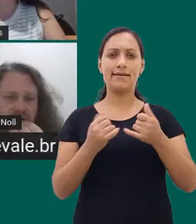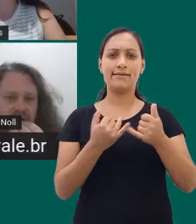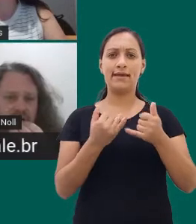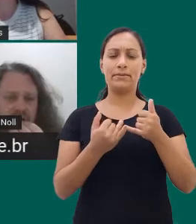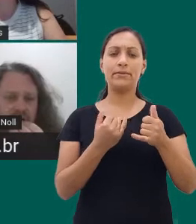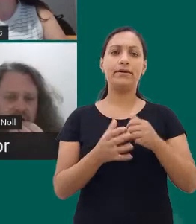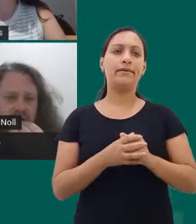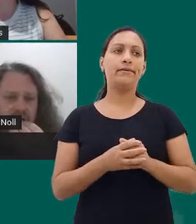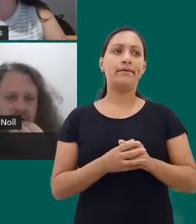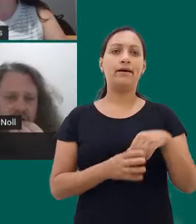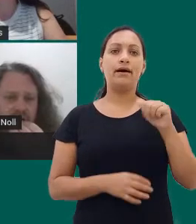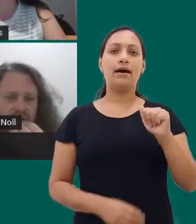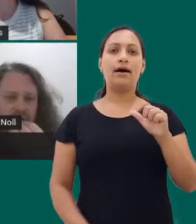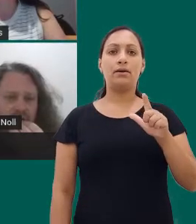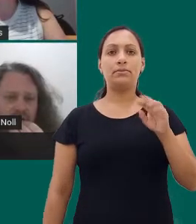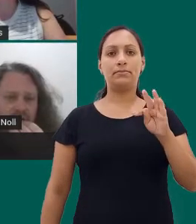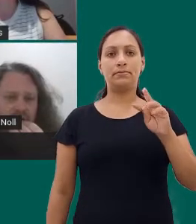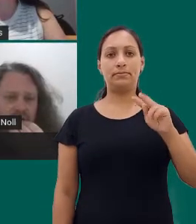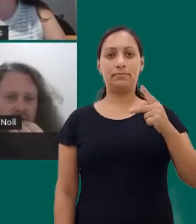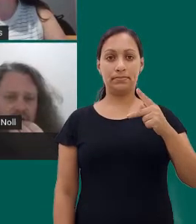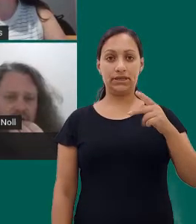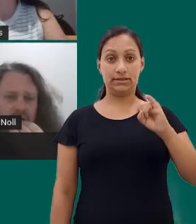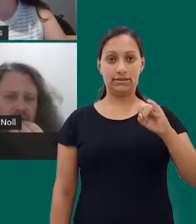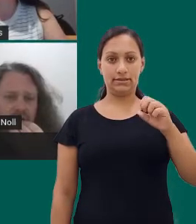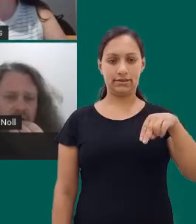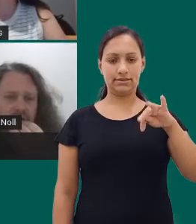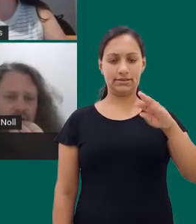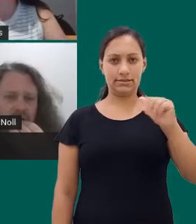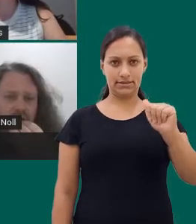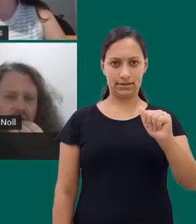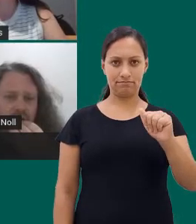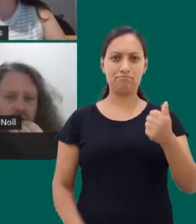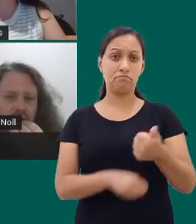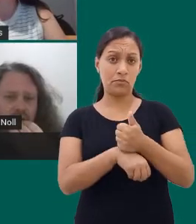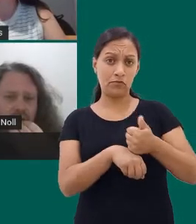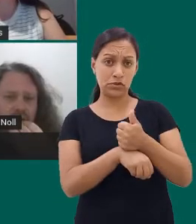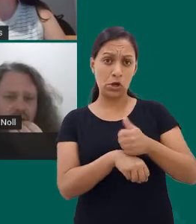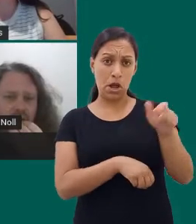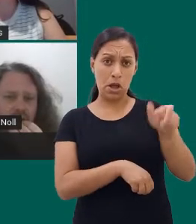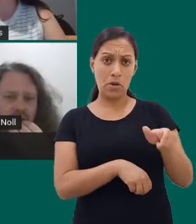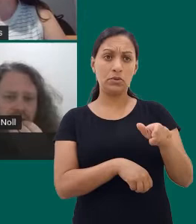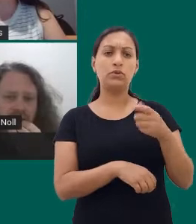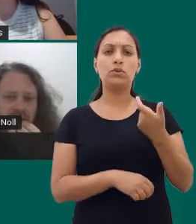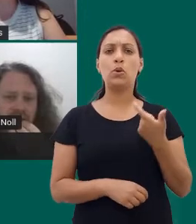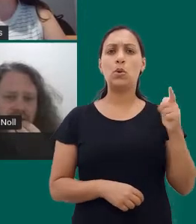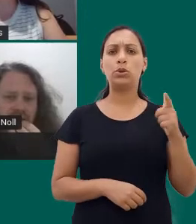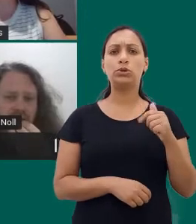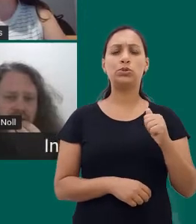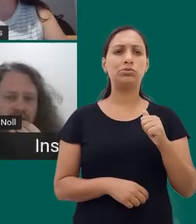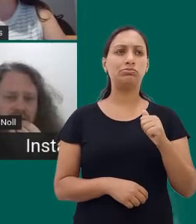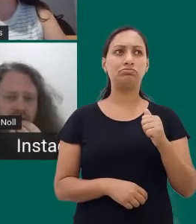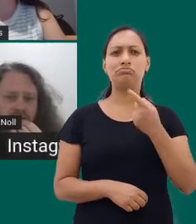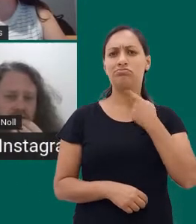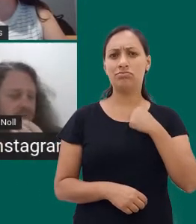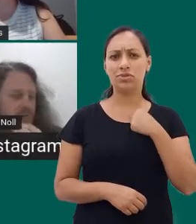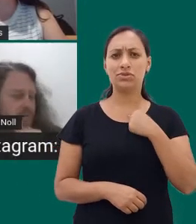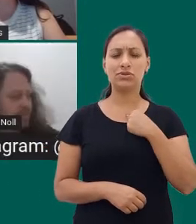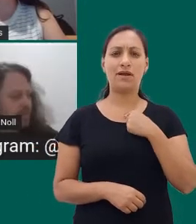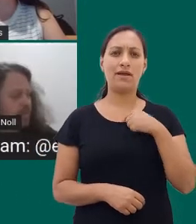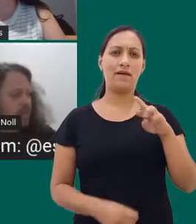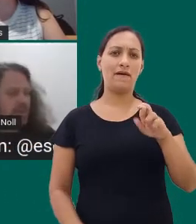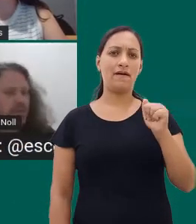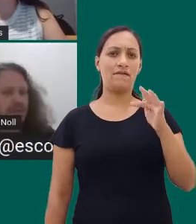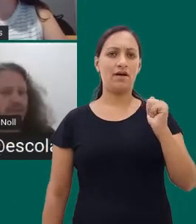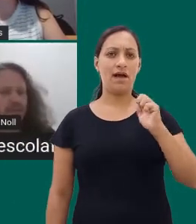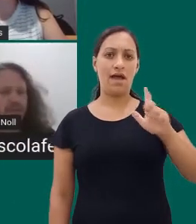tá? A gente pode pegar um alpinista profissional, um alpinista amador e o Rafael, que não é